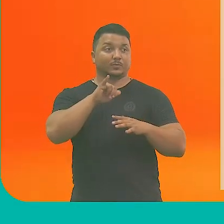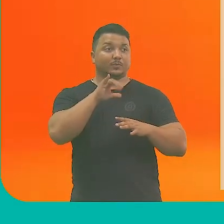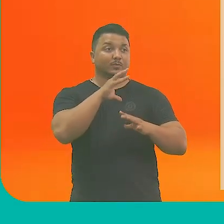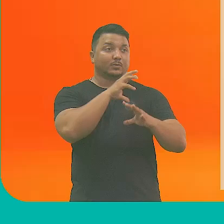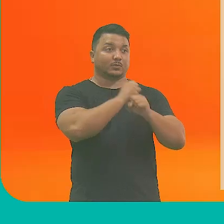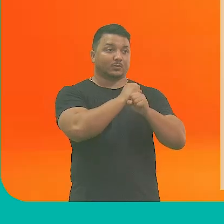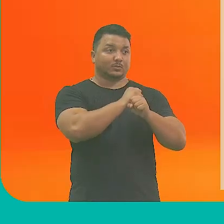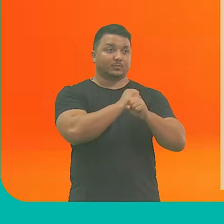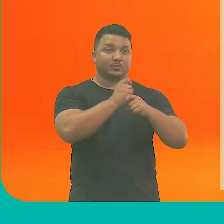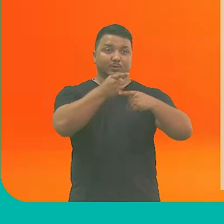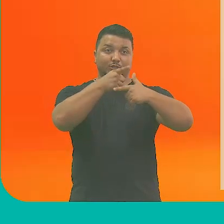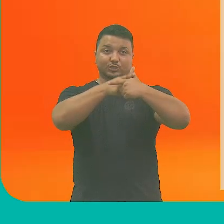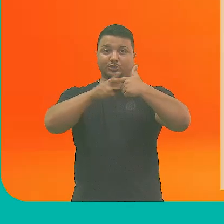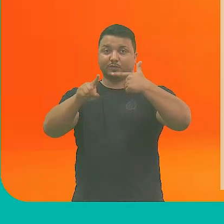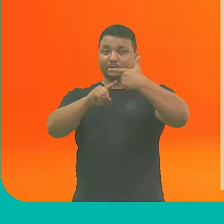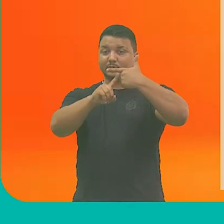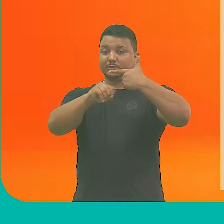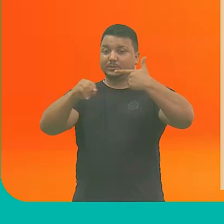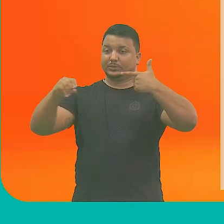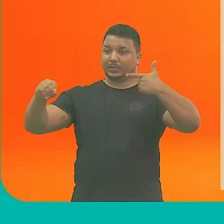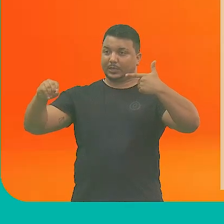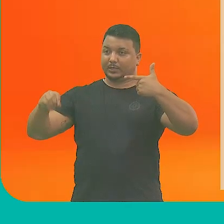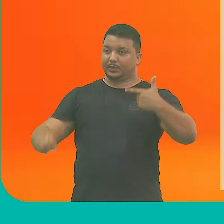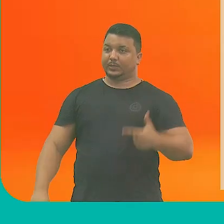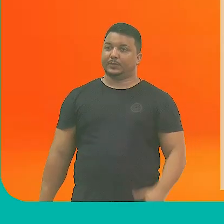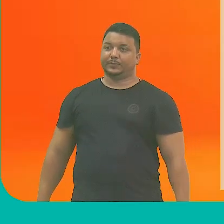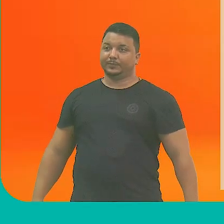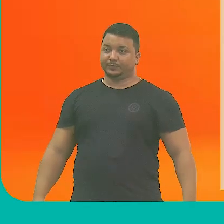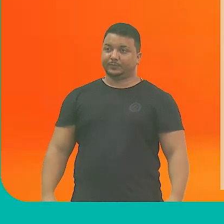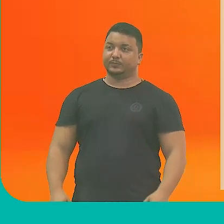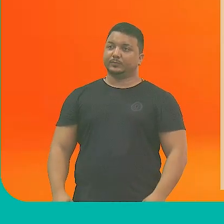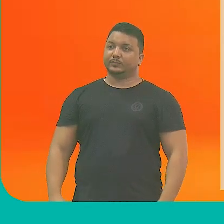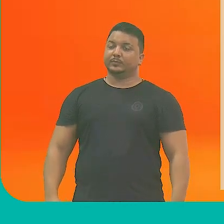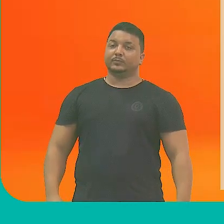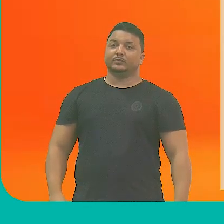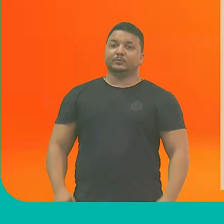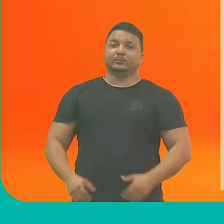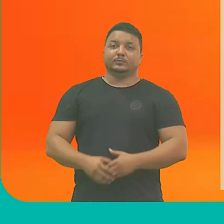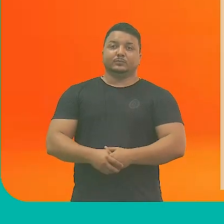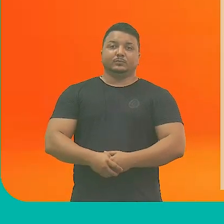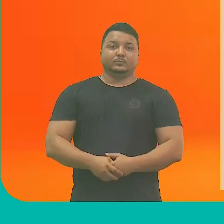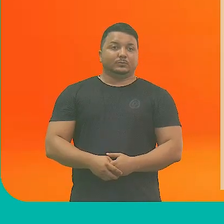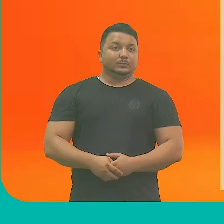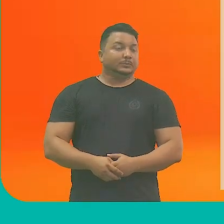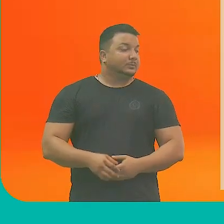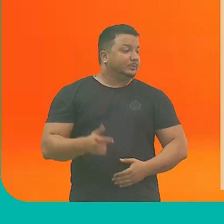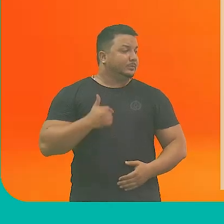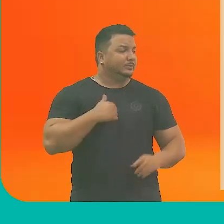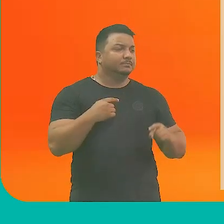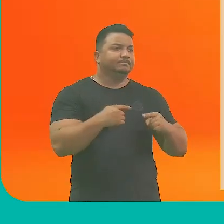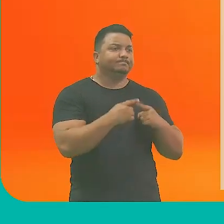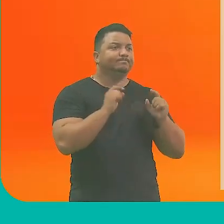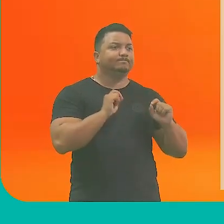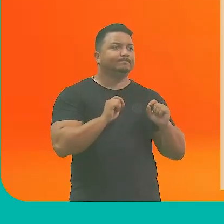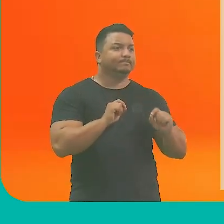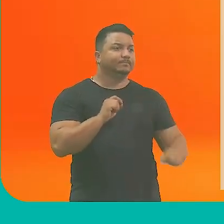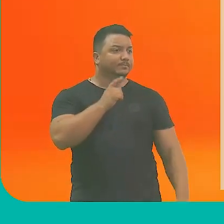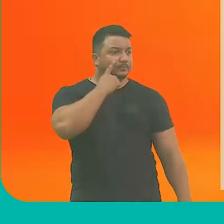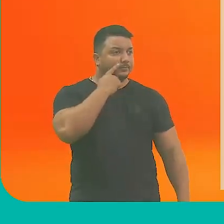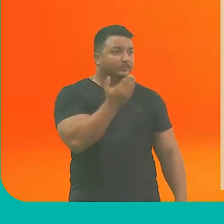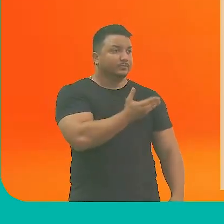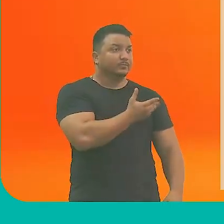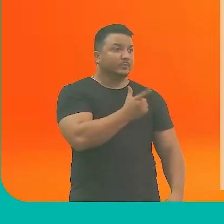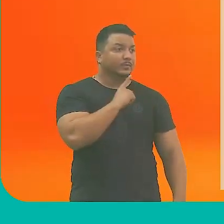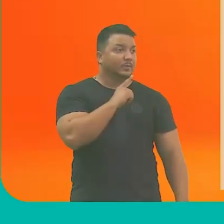essa soma e dividir por 100. Tá? Ó. Então o que é que a gente vai fazer? Ó?